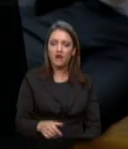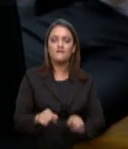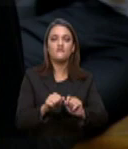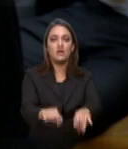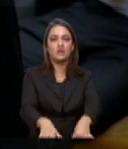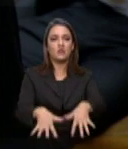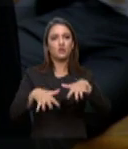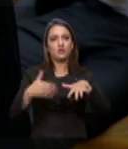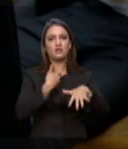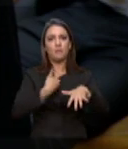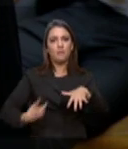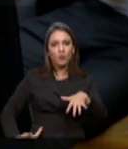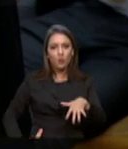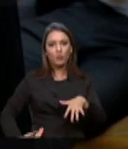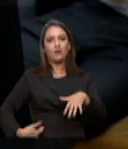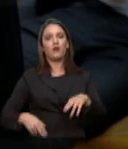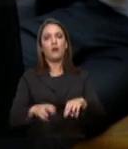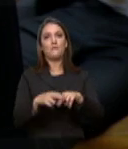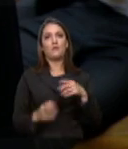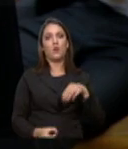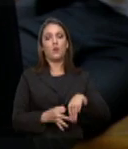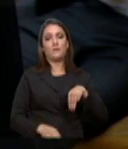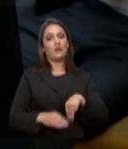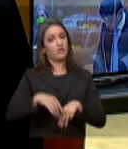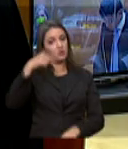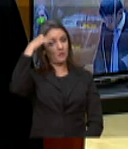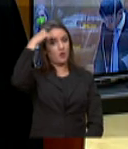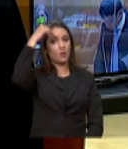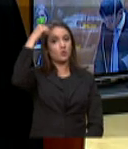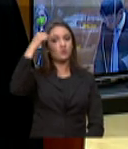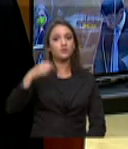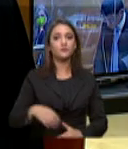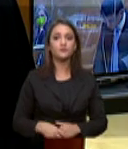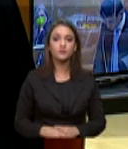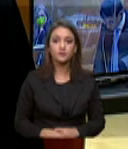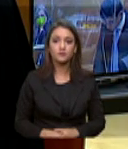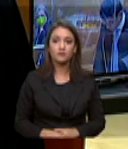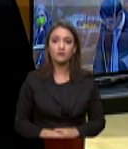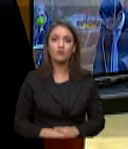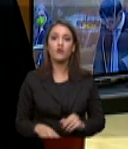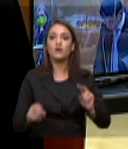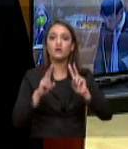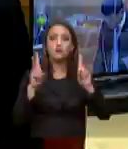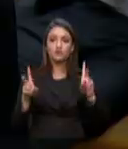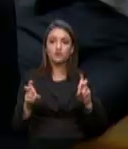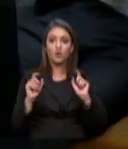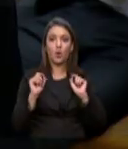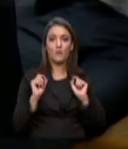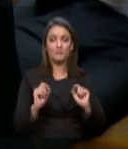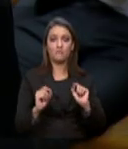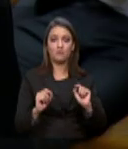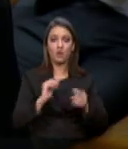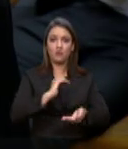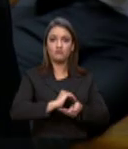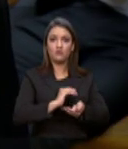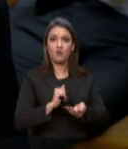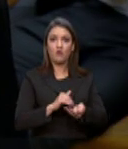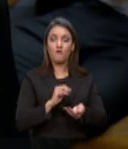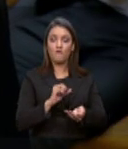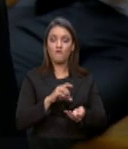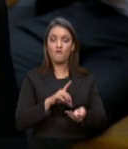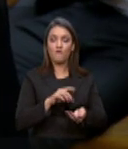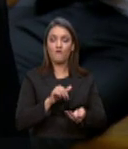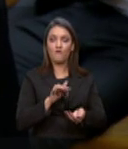audiência pública pelo ministro Luiz Roberto Barroso, na DPF 708, relativa ao Fundo Clima. Decreto que também